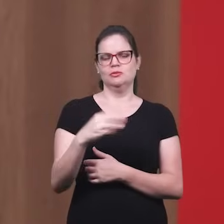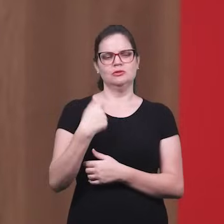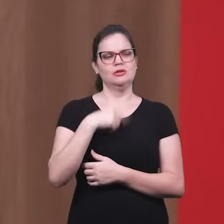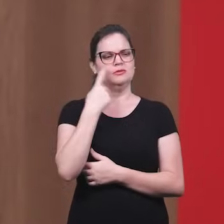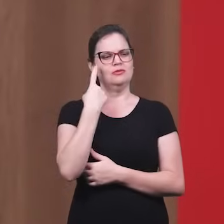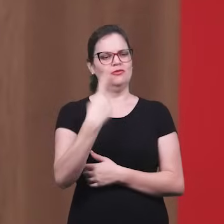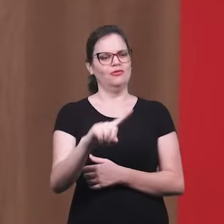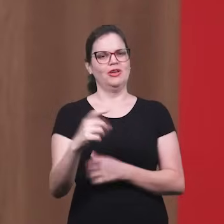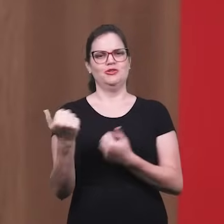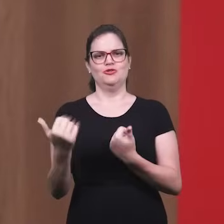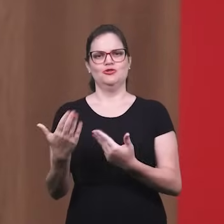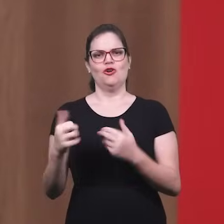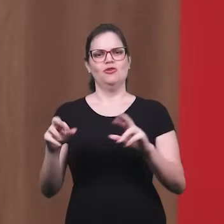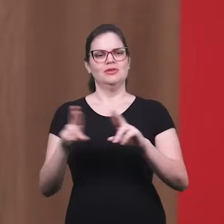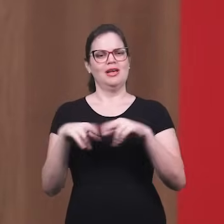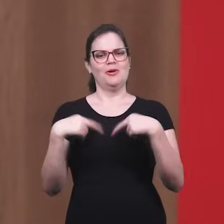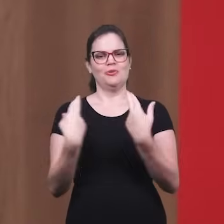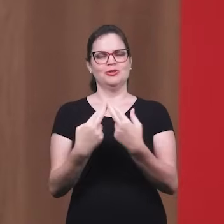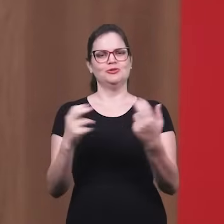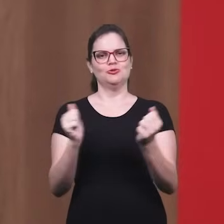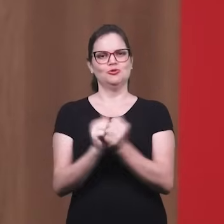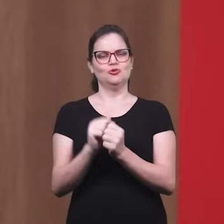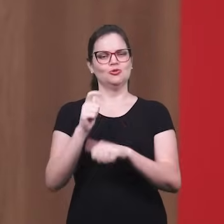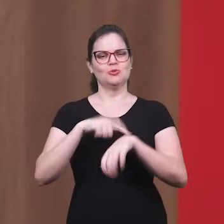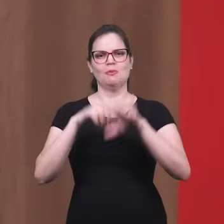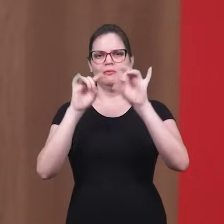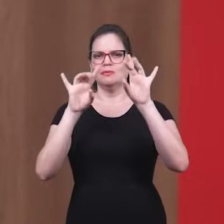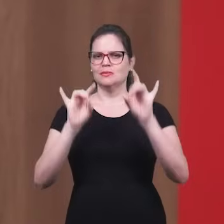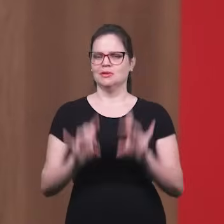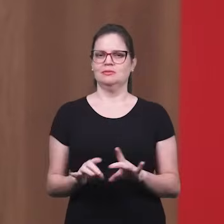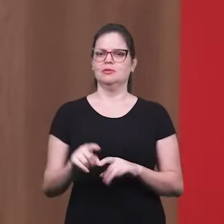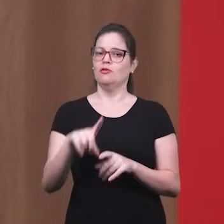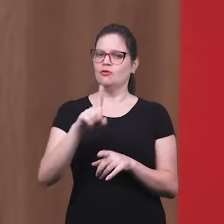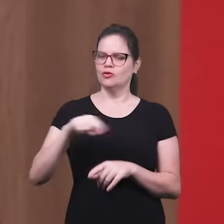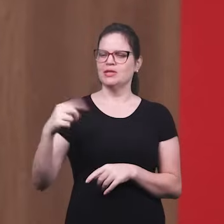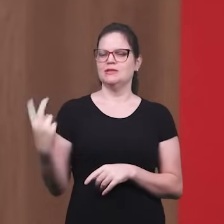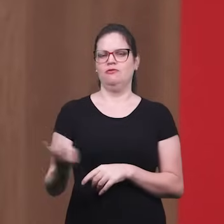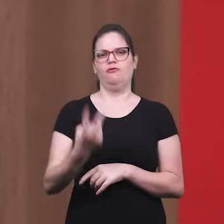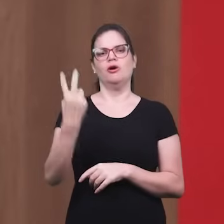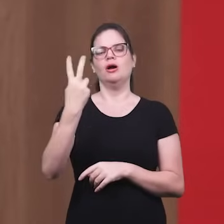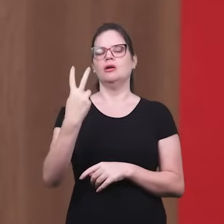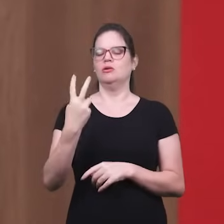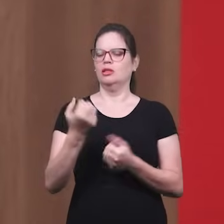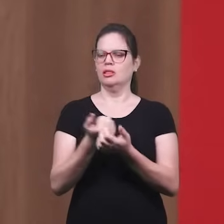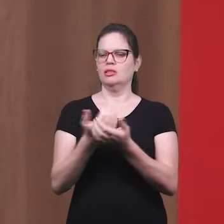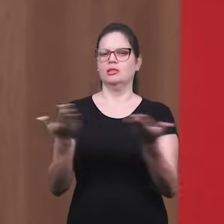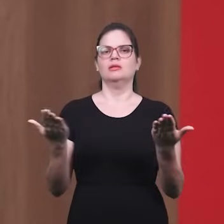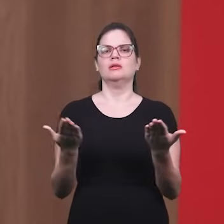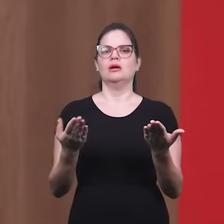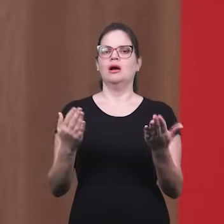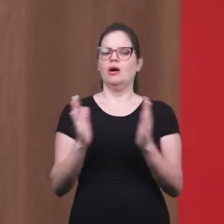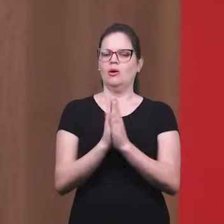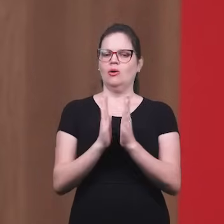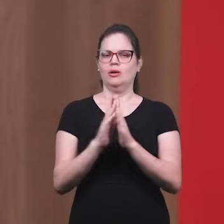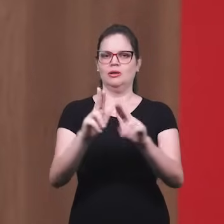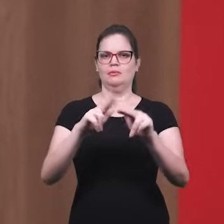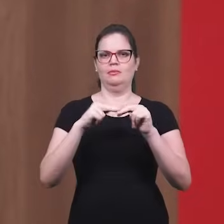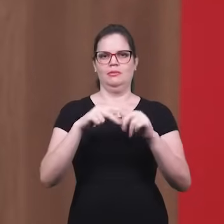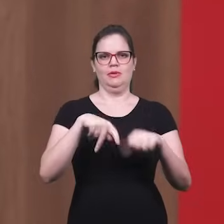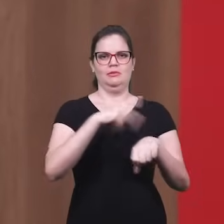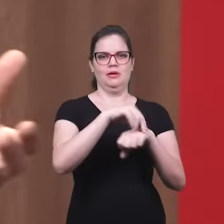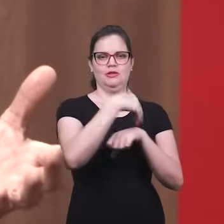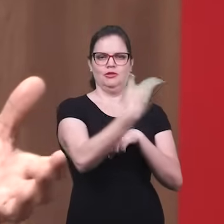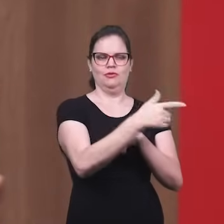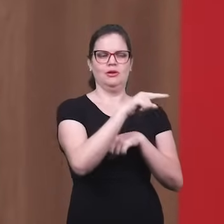jovens reunidos. Esse momento é especial. Viva esse momento, ore pela obra no exterior e